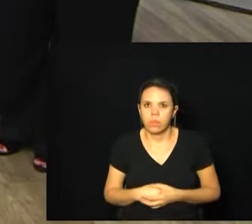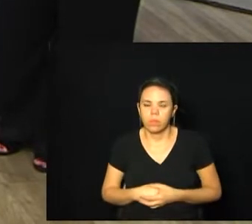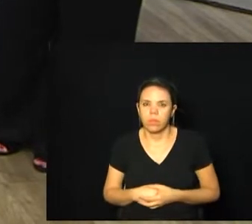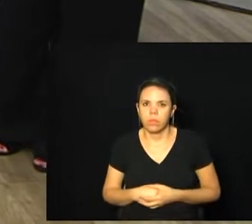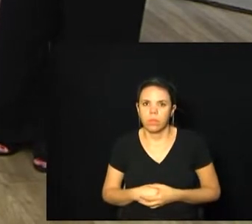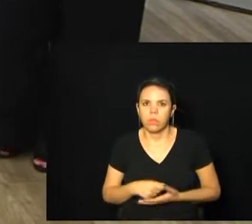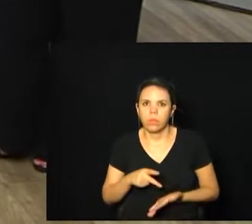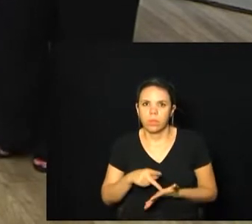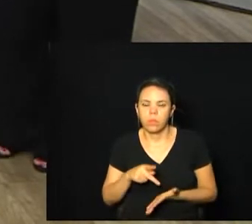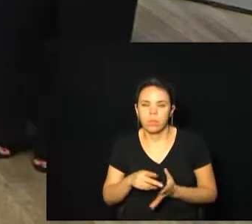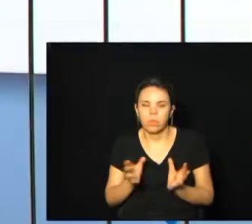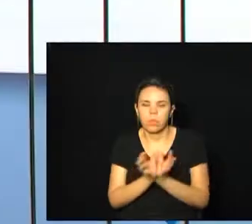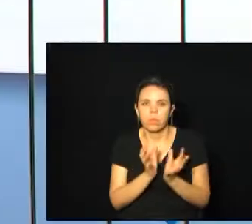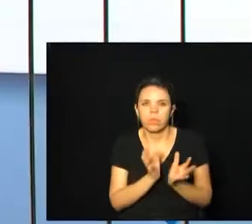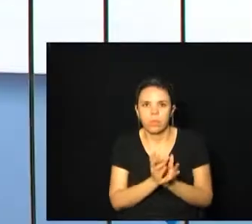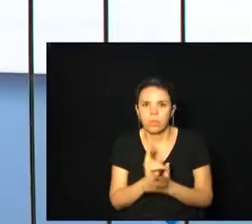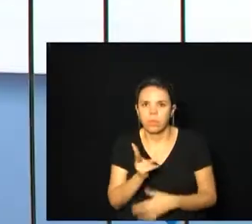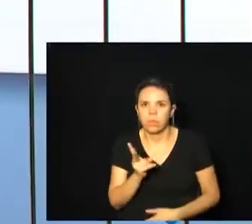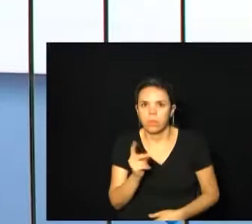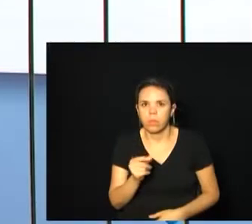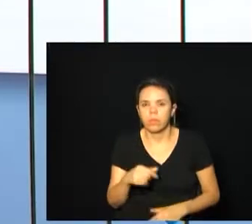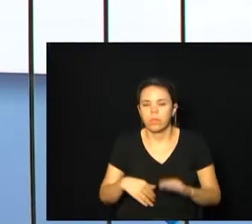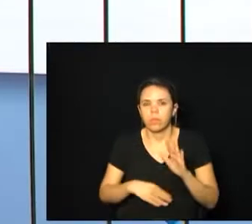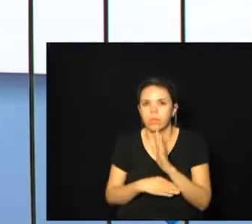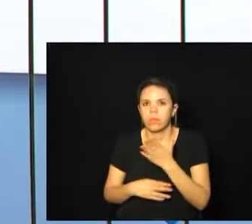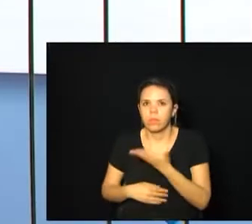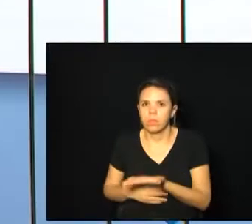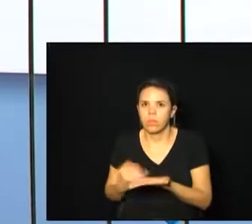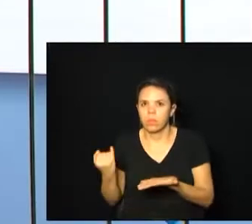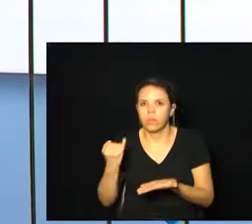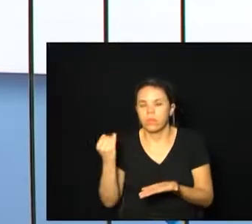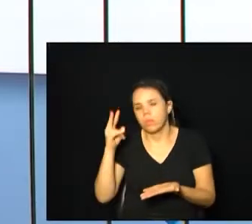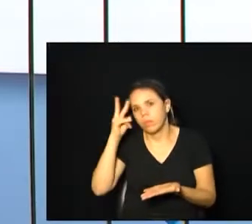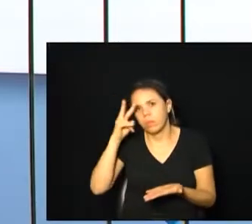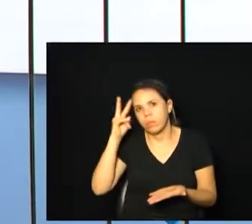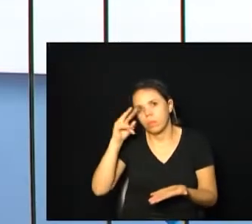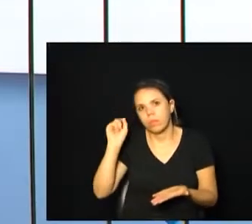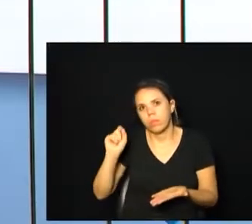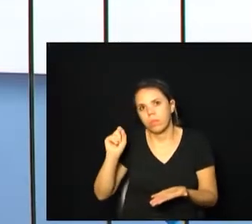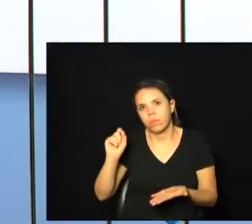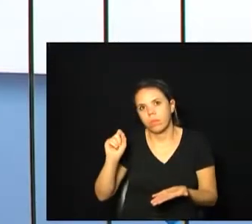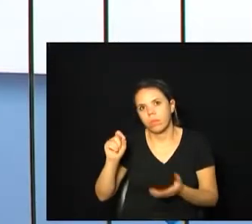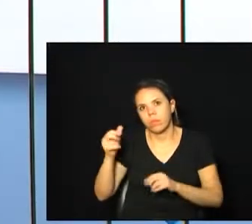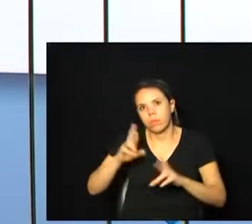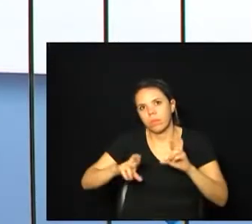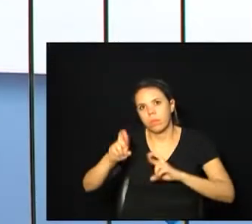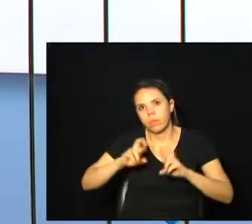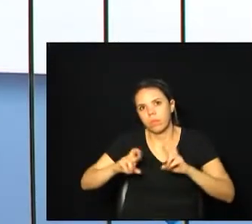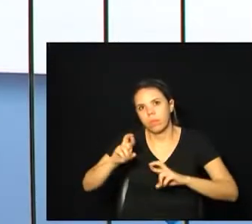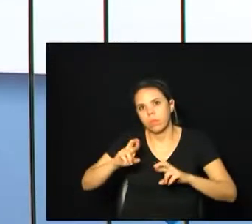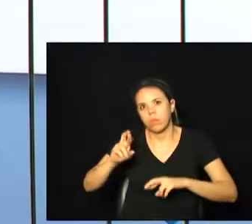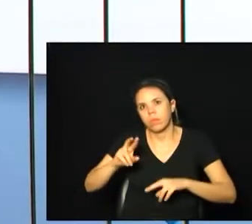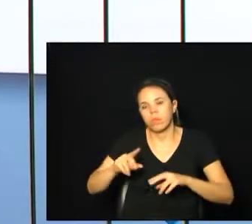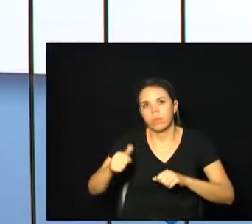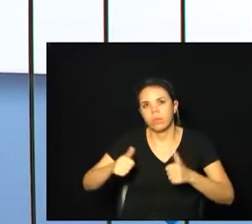Isso mesmo. As comissões permanentes da casa, importante lembrar que elas analisam